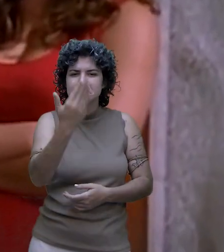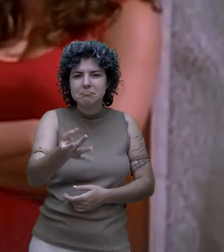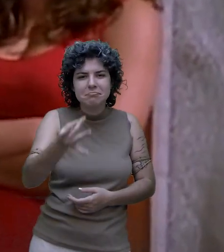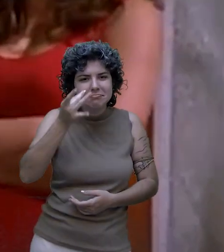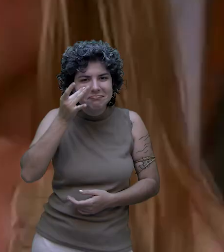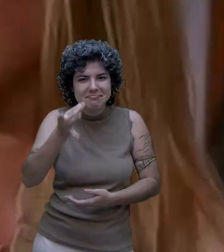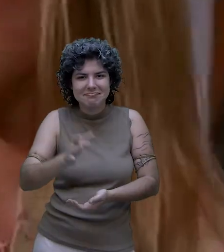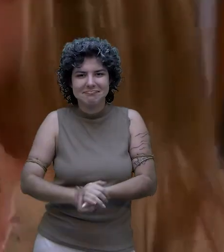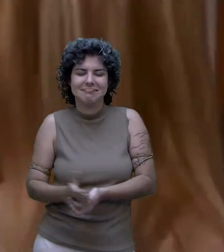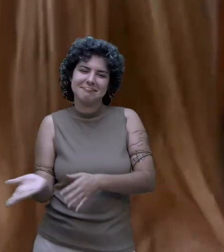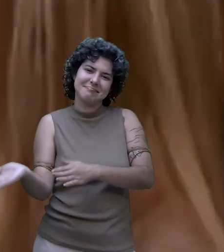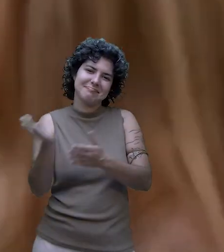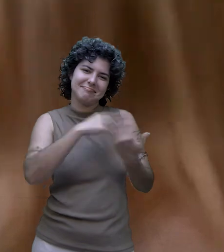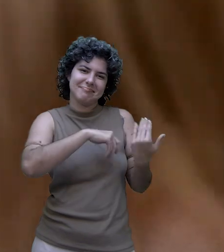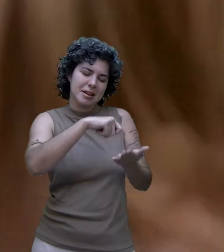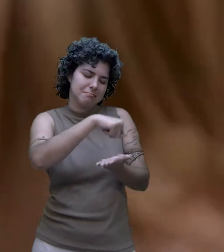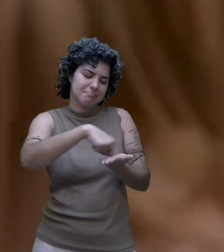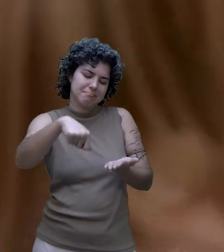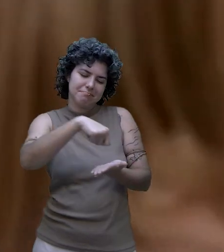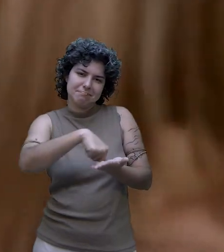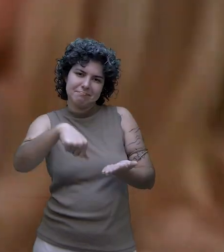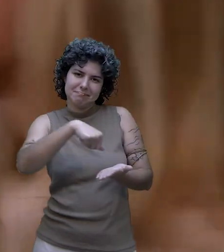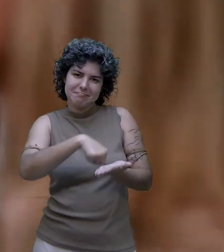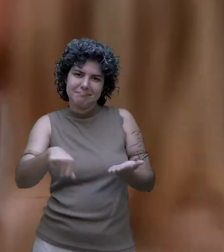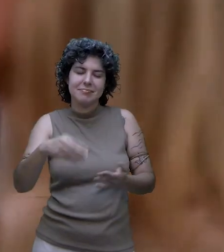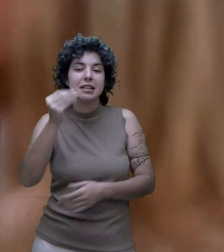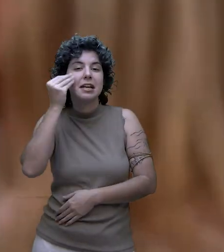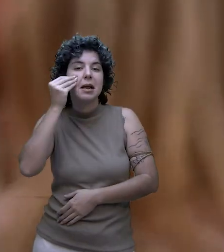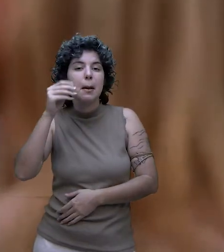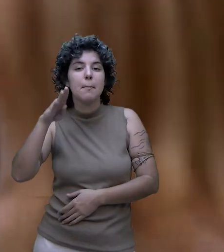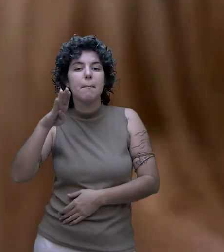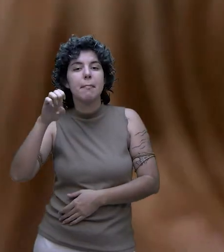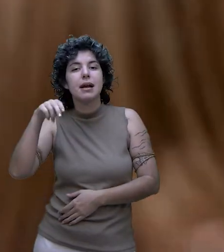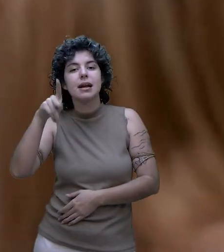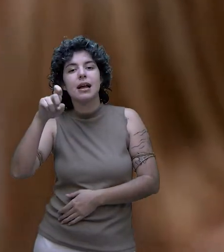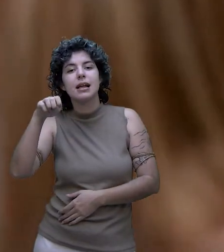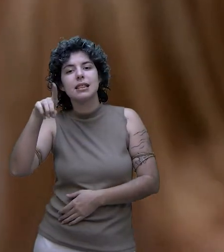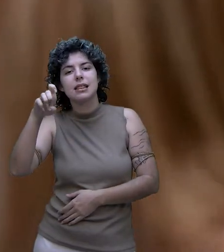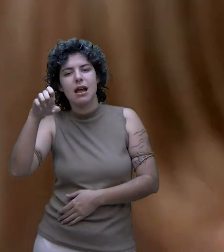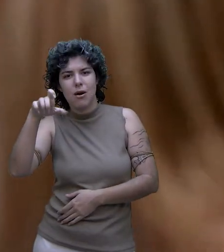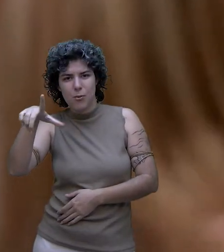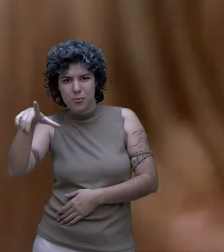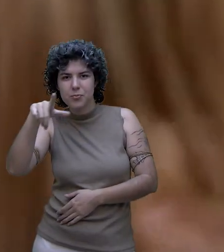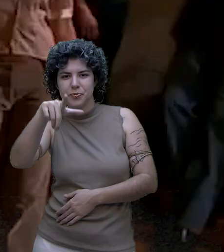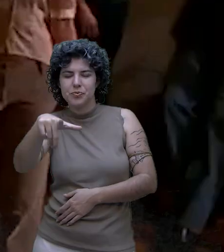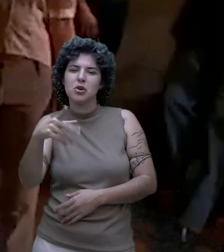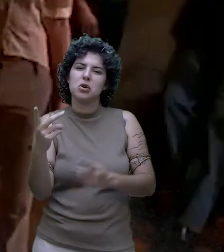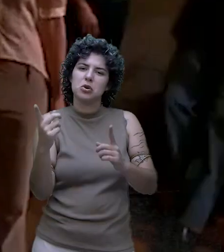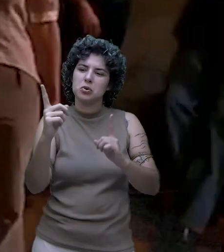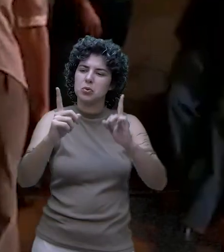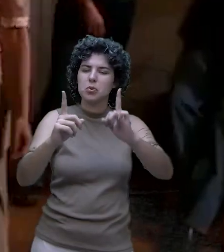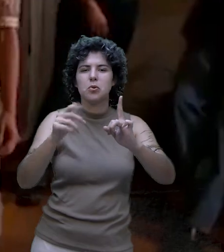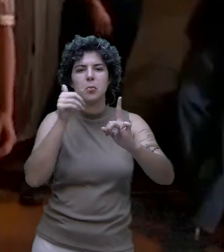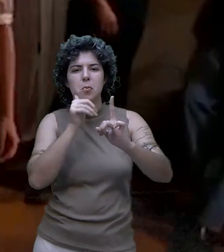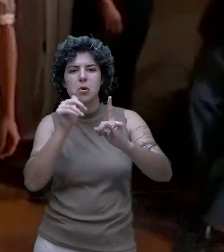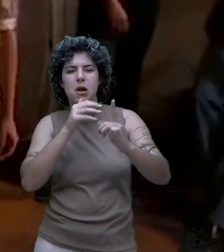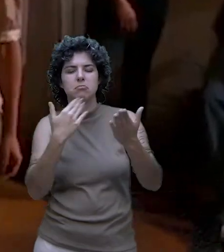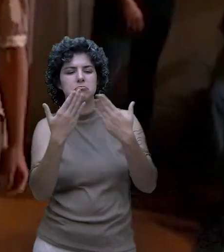marca-texto que a aula vai começar. Teste de Bechdel. Duas mulheres conversando sobre algo que não seja